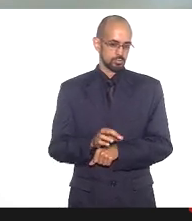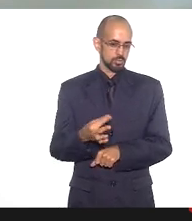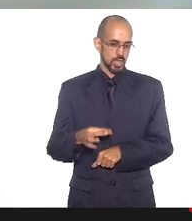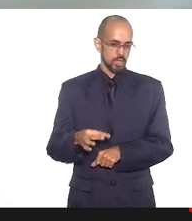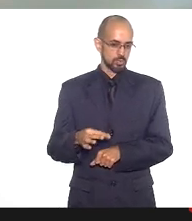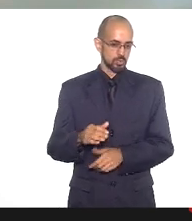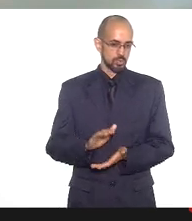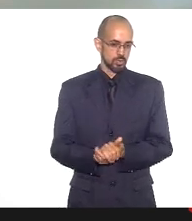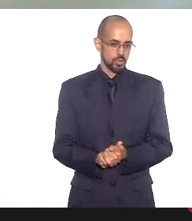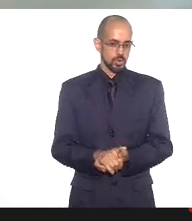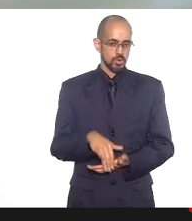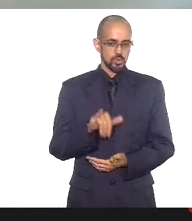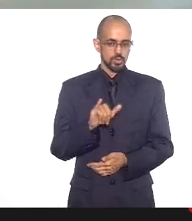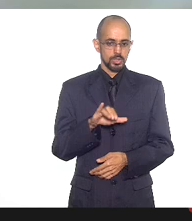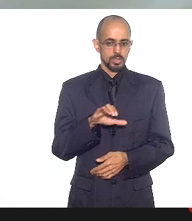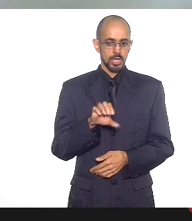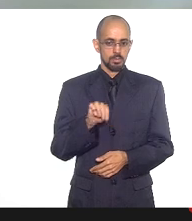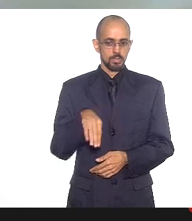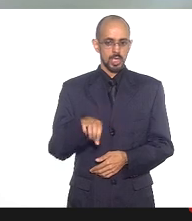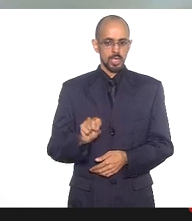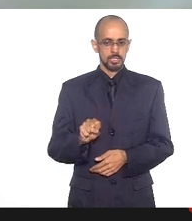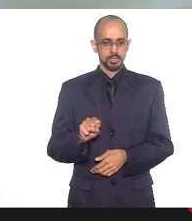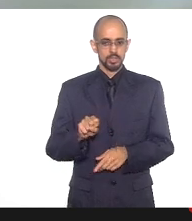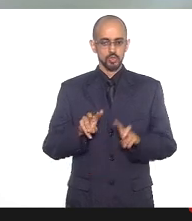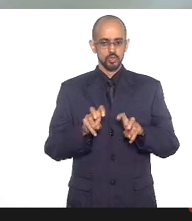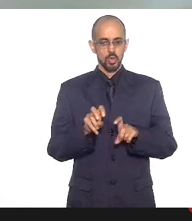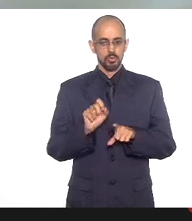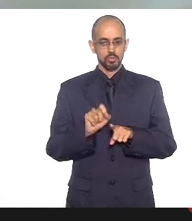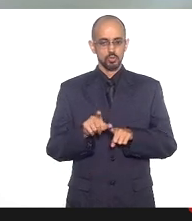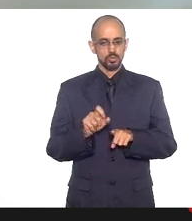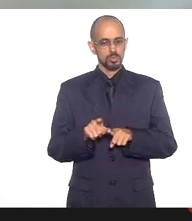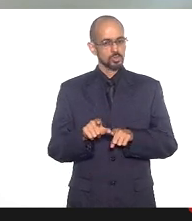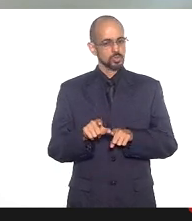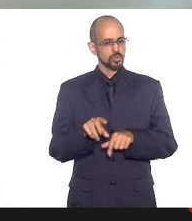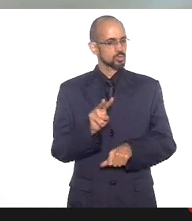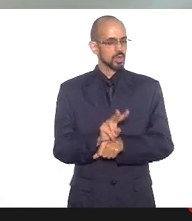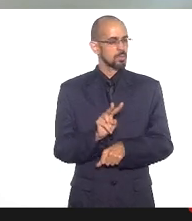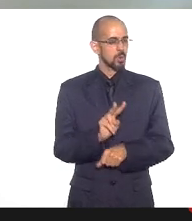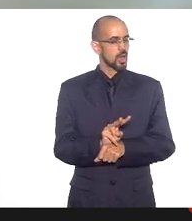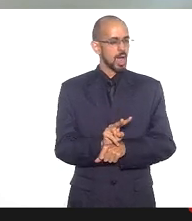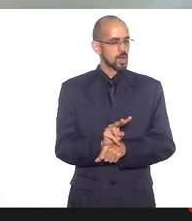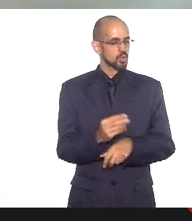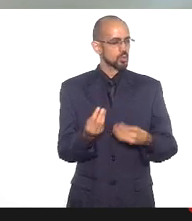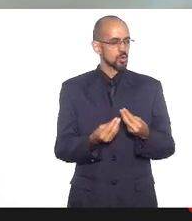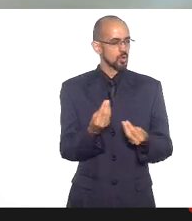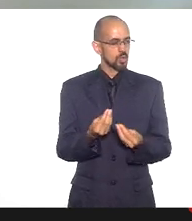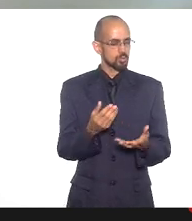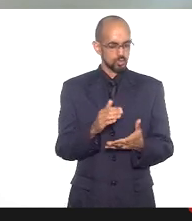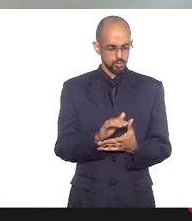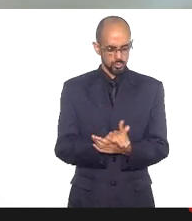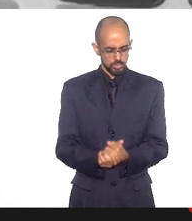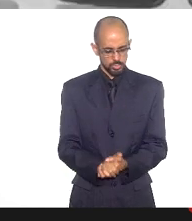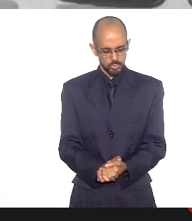E o ICMS sobre subsídio de uma temporária?